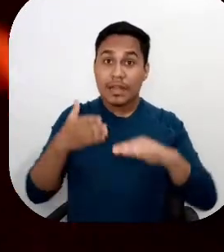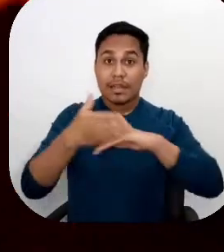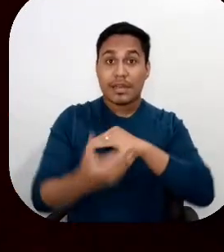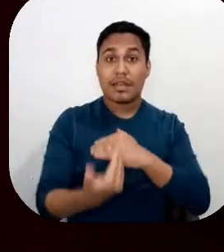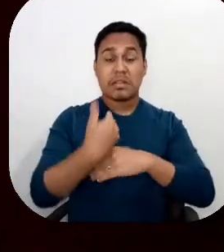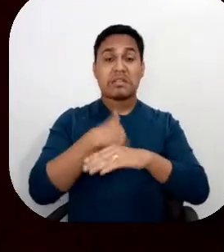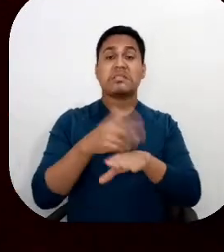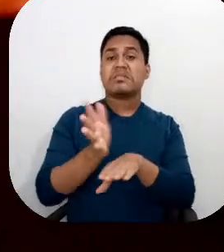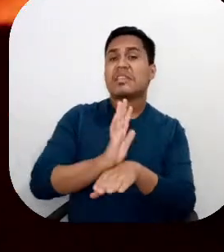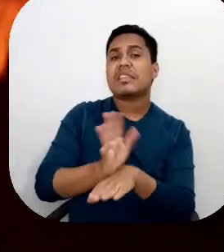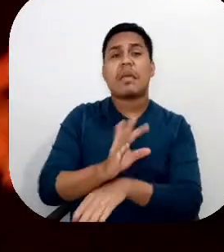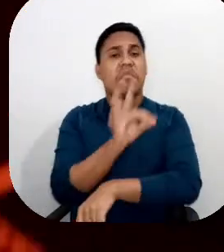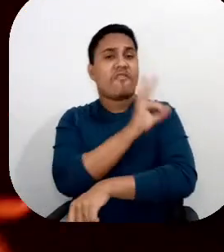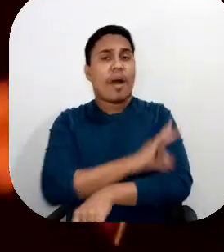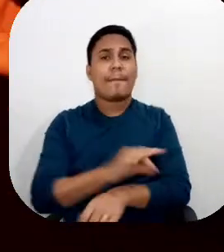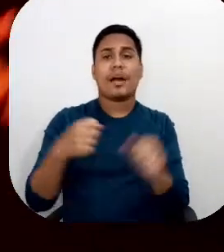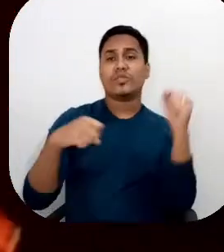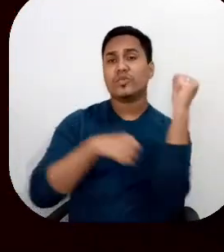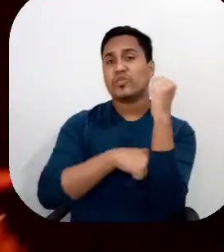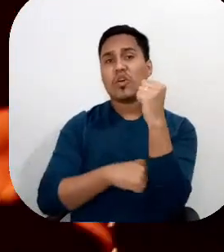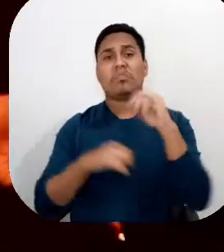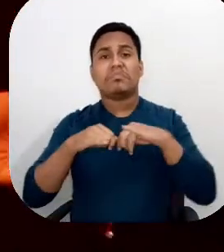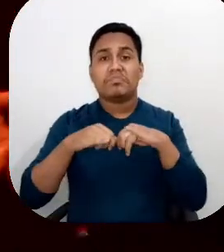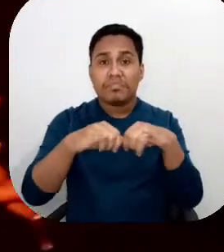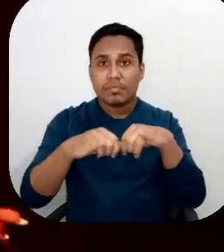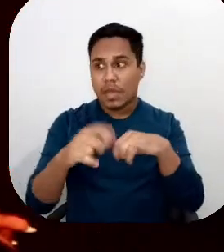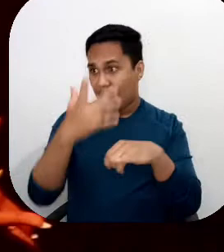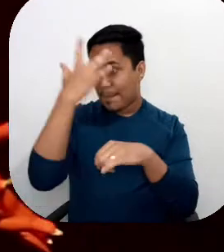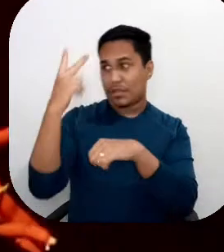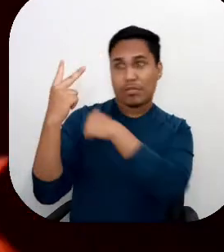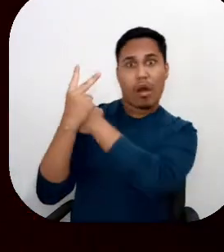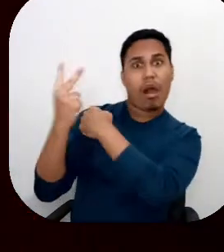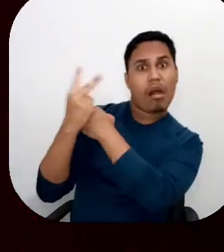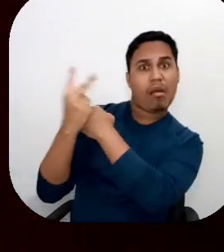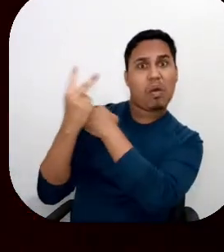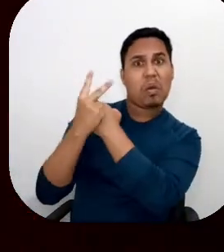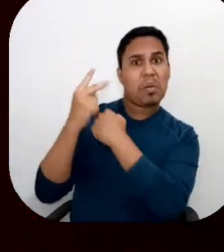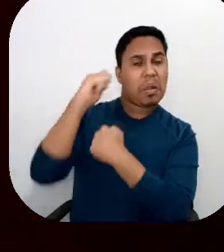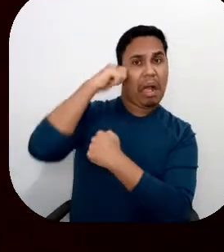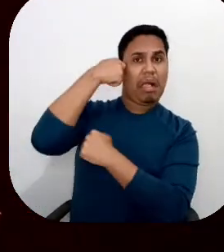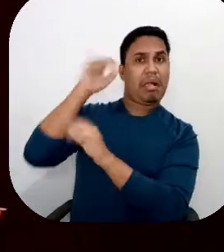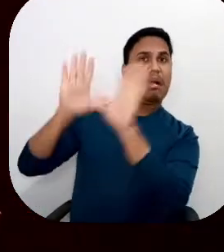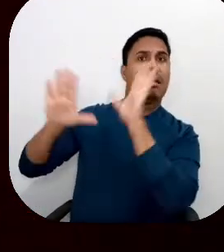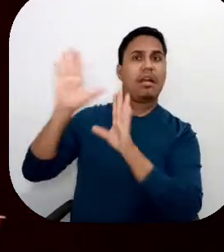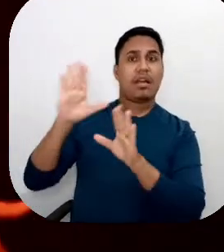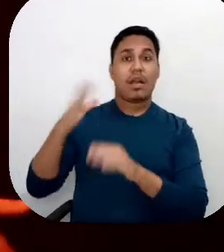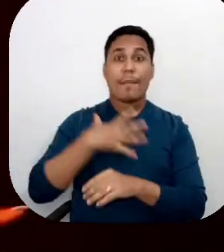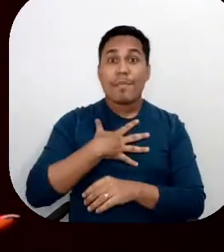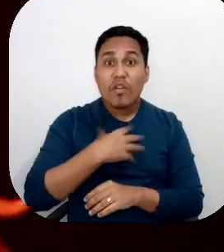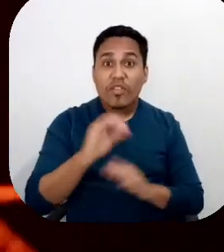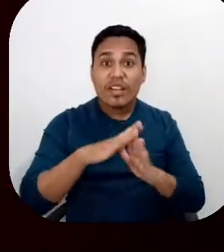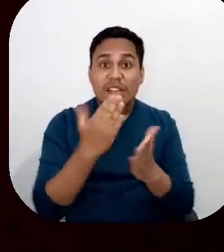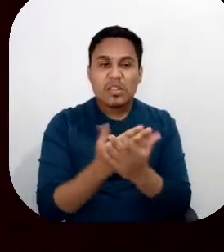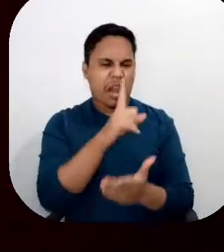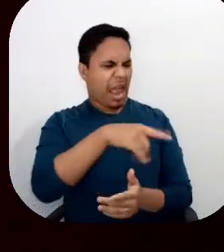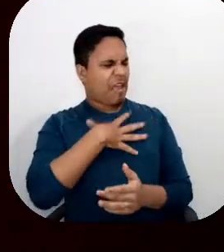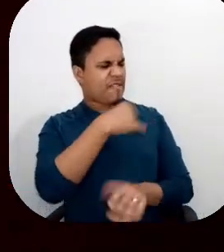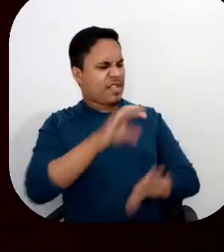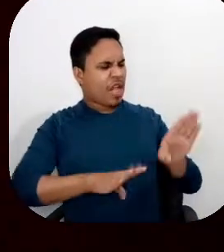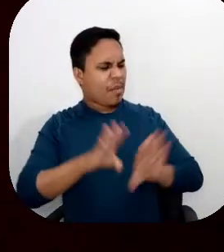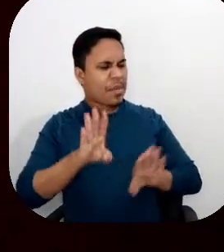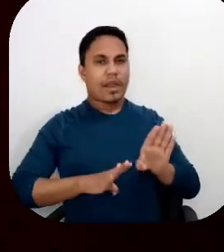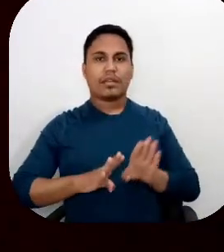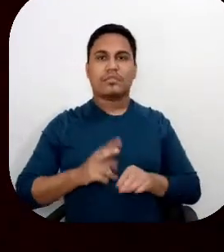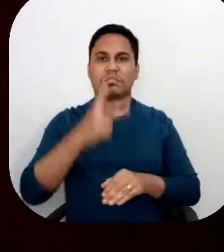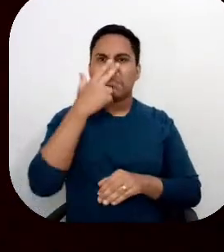Na entrada, na saída, no cinema, na farmácia, no shopping, no supermercado eu sou parada. O meu filho na escola é o filho da empregada.